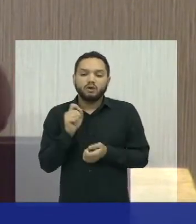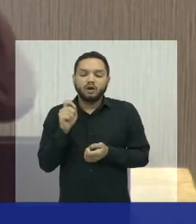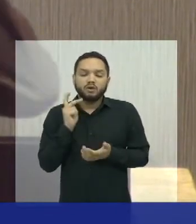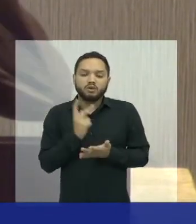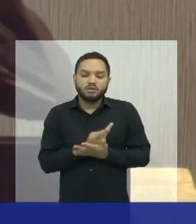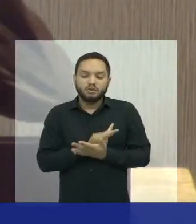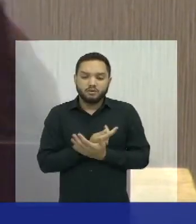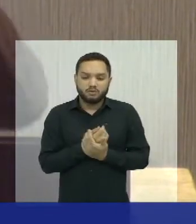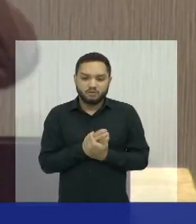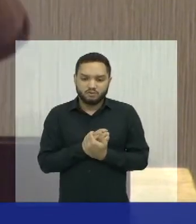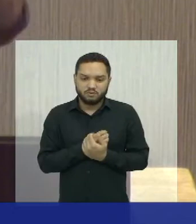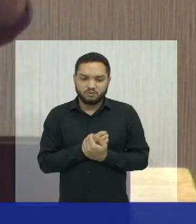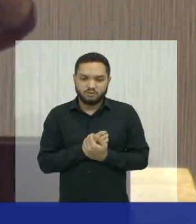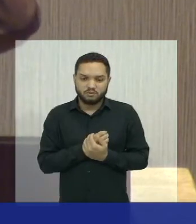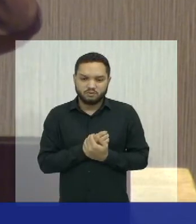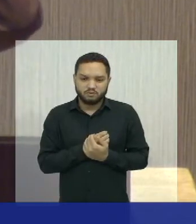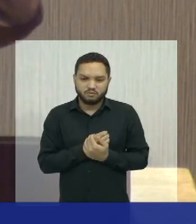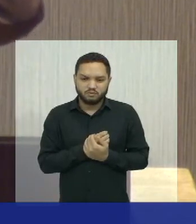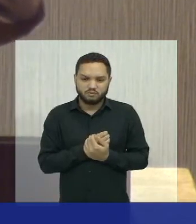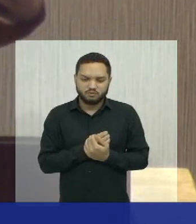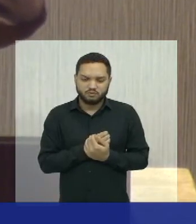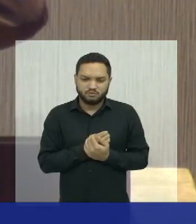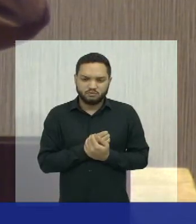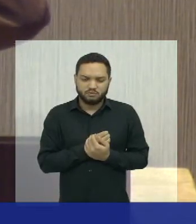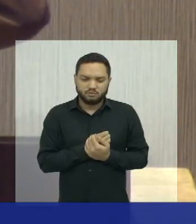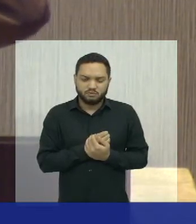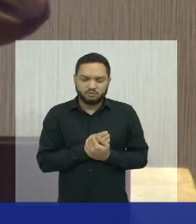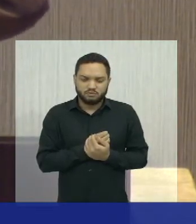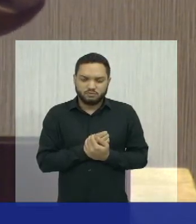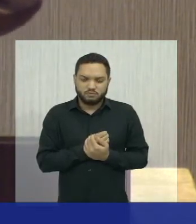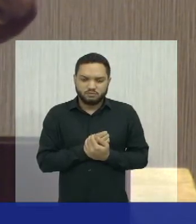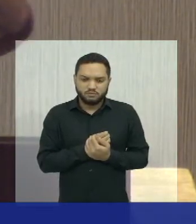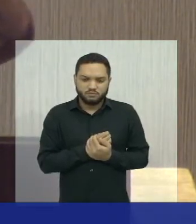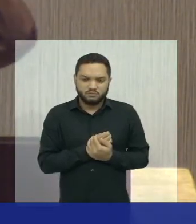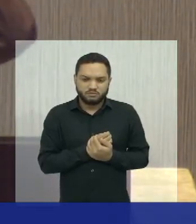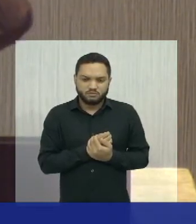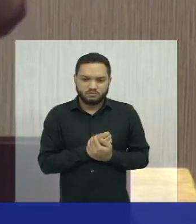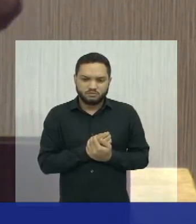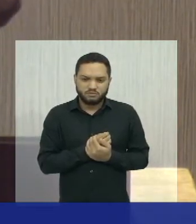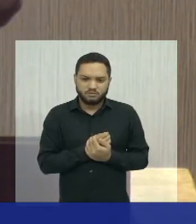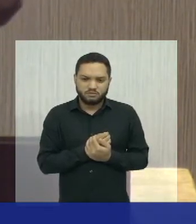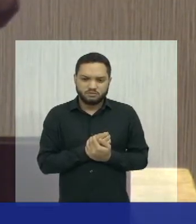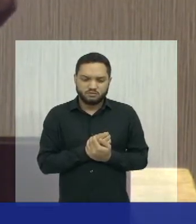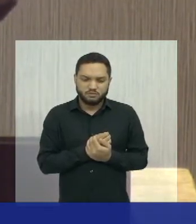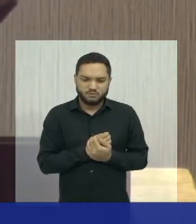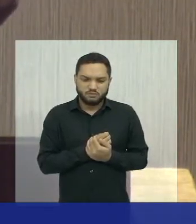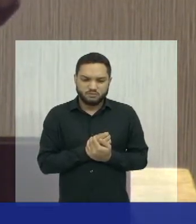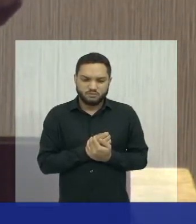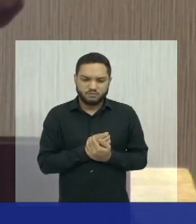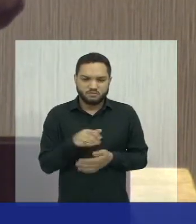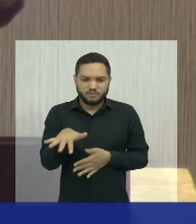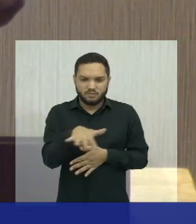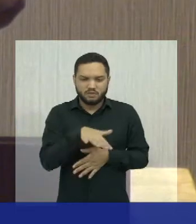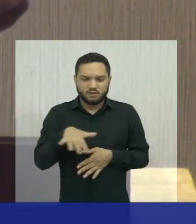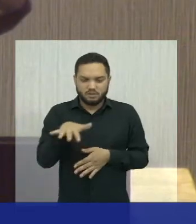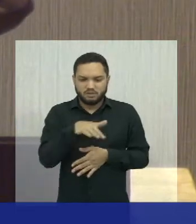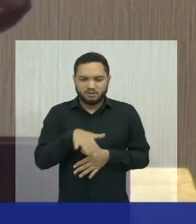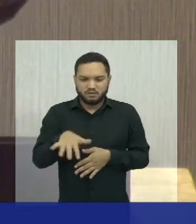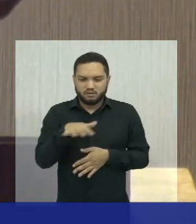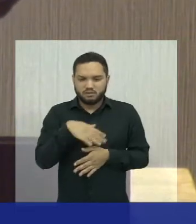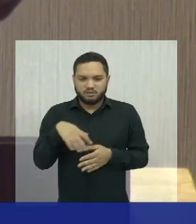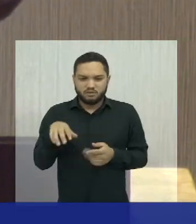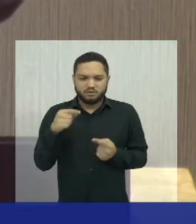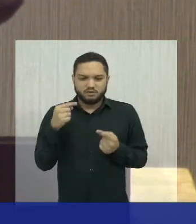Qual a infração? Qual a infração? Aqui tem auto de infração, a área do estabelecimento não é a